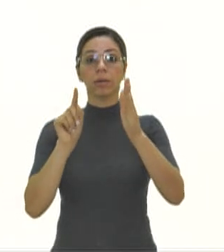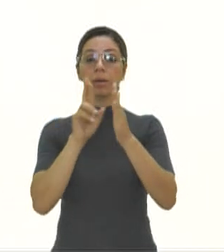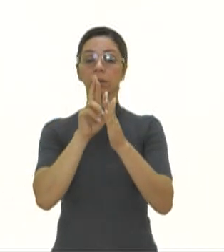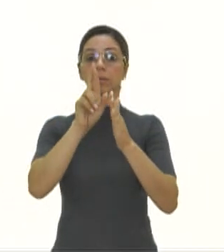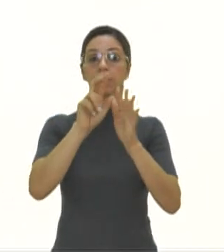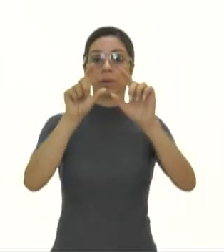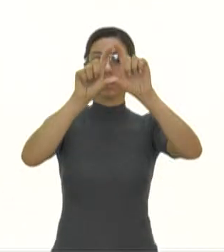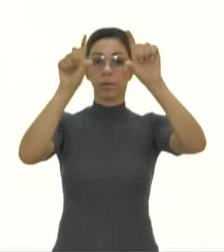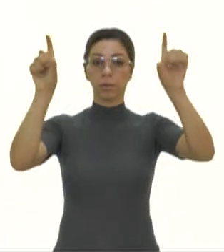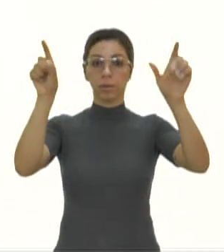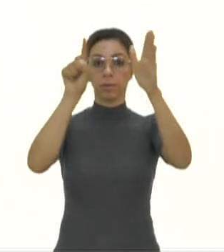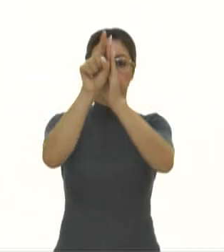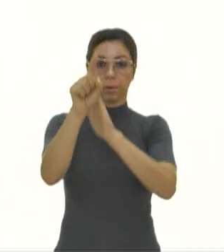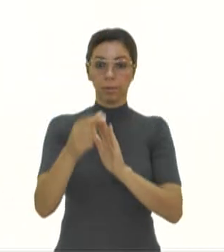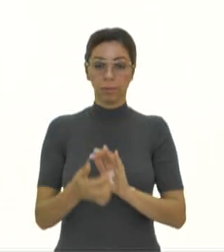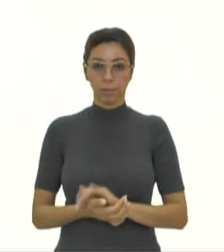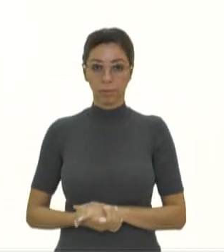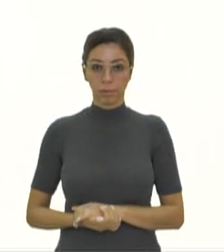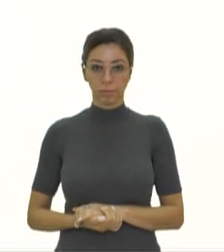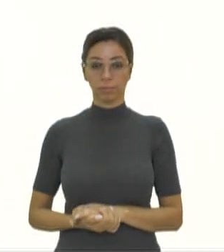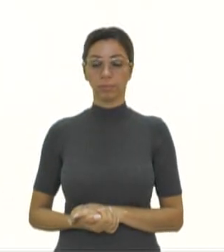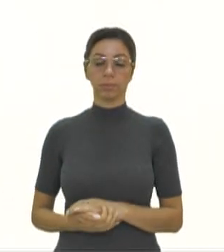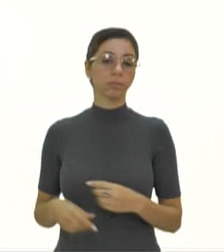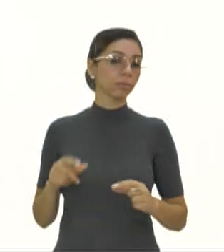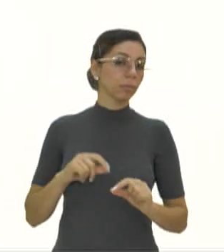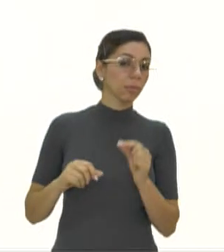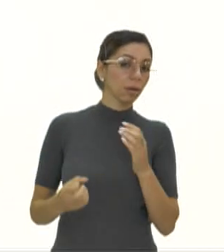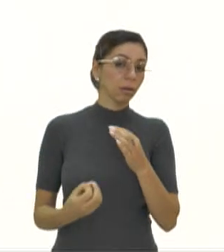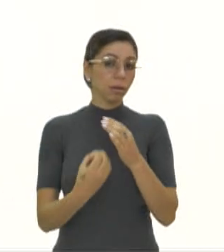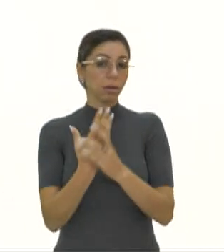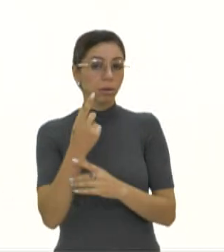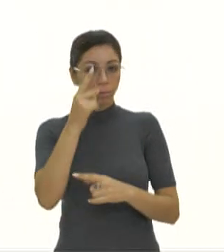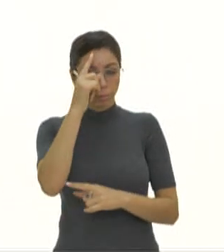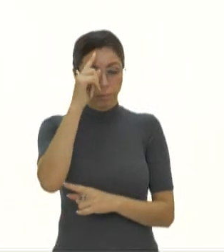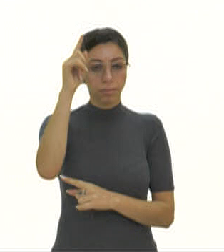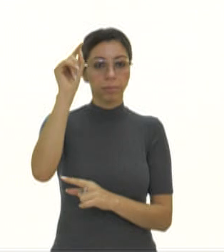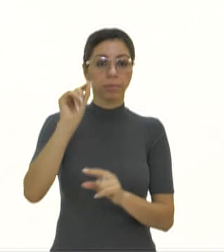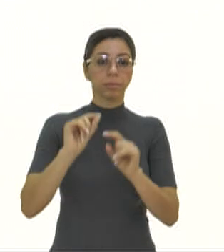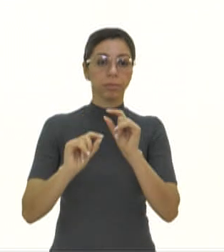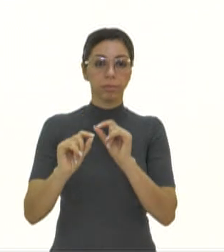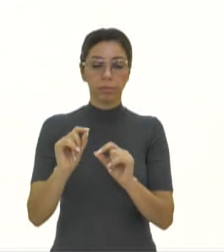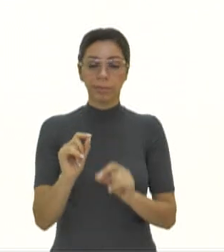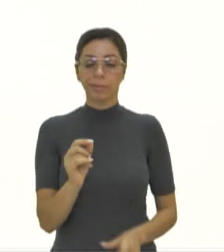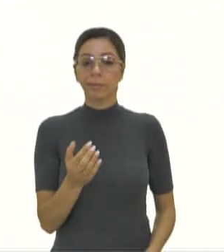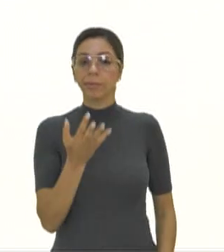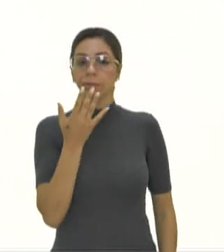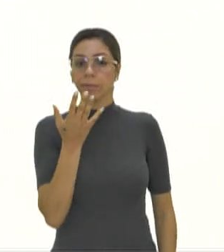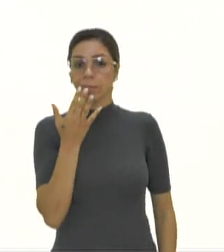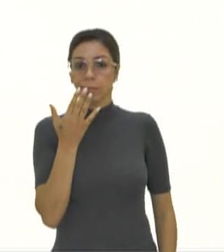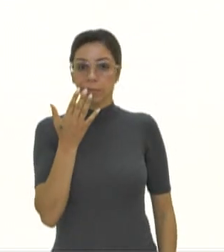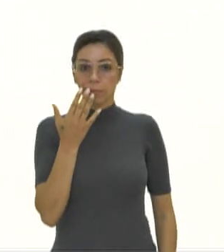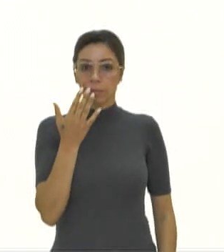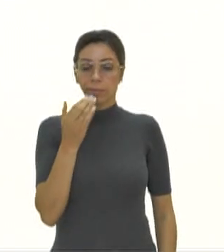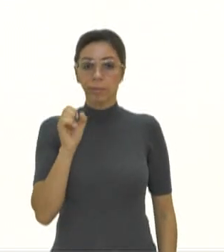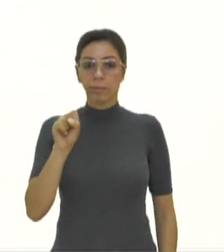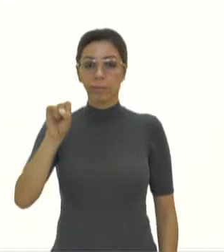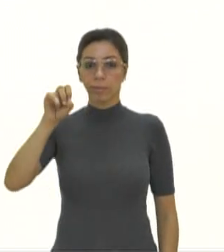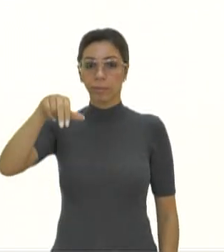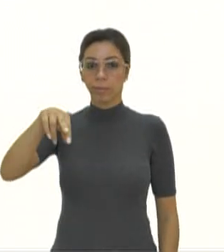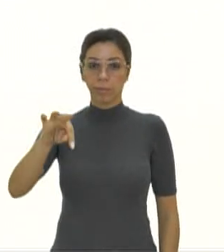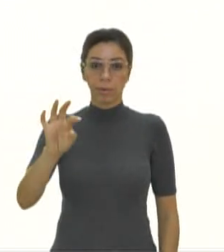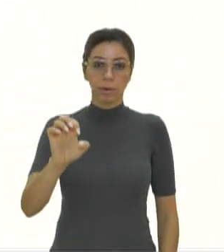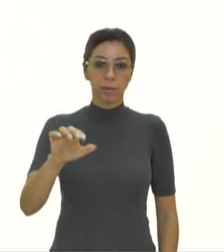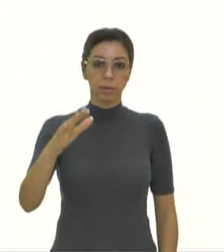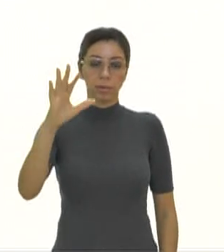Who invented the first synthetic dye? Quem inventou a primeira coloração, o primeiro pigmento sintético?